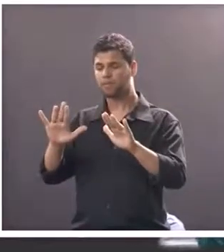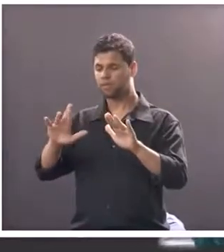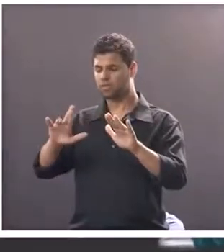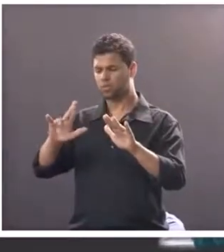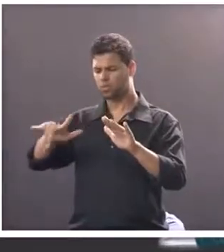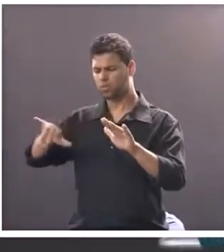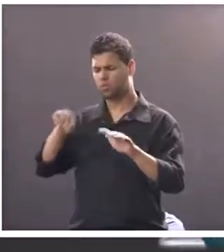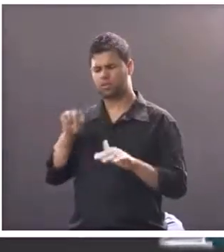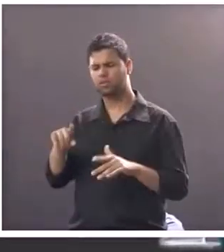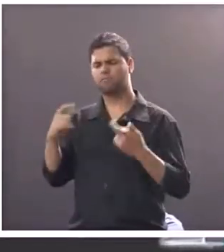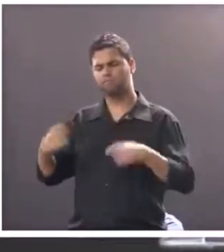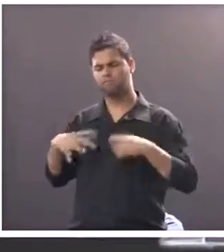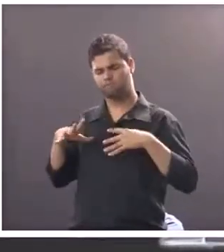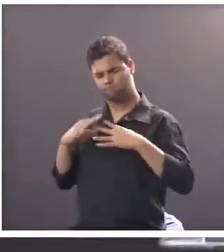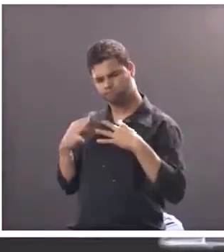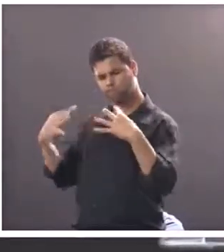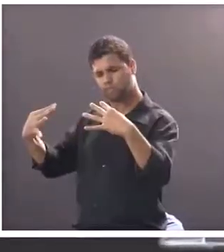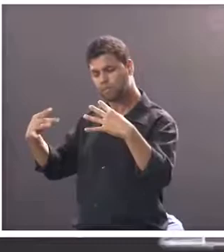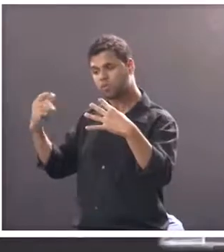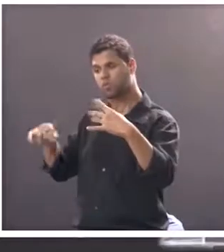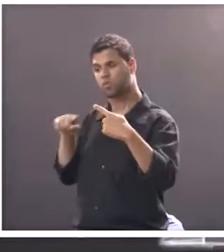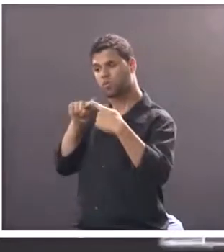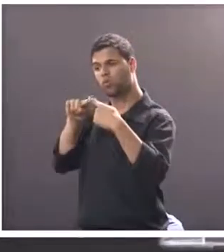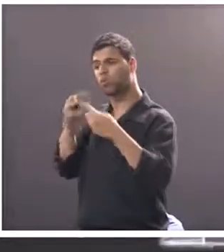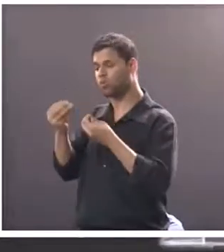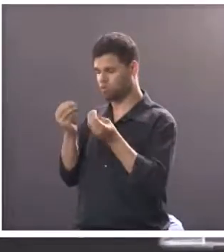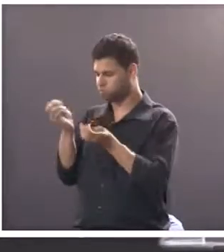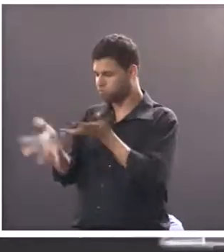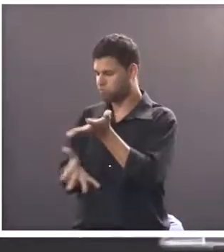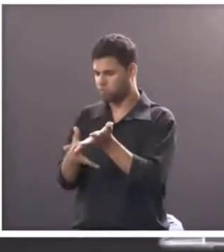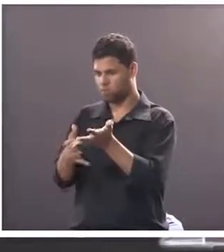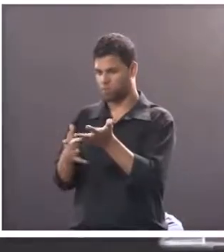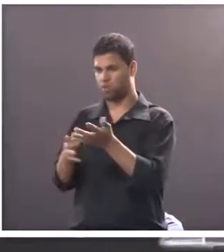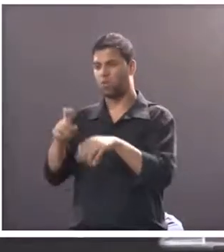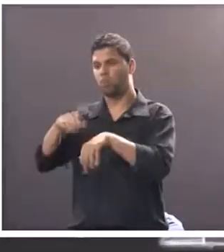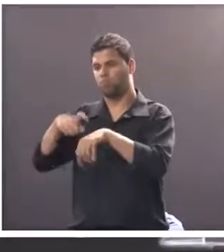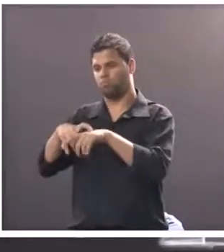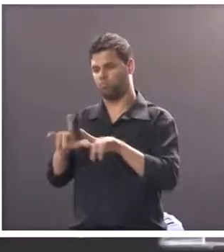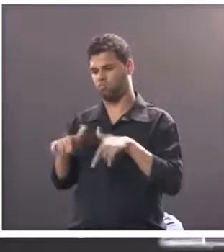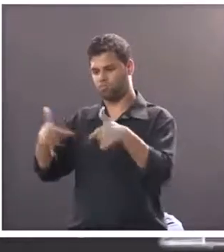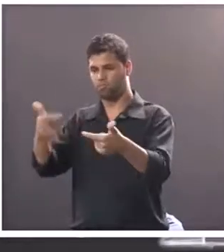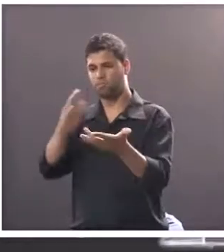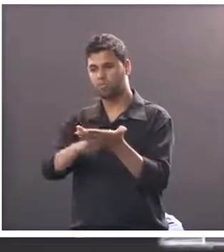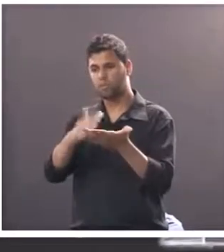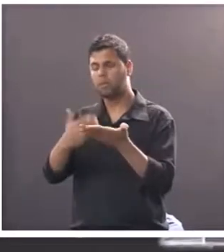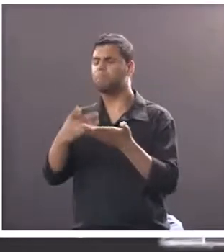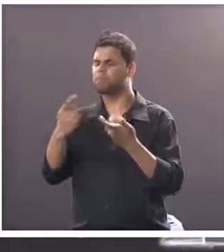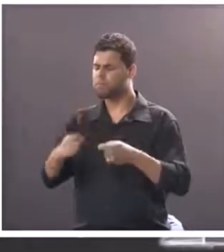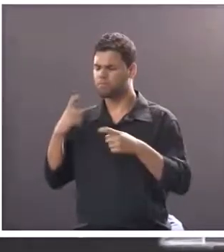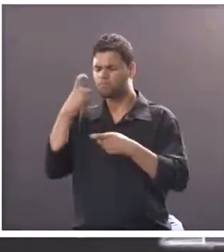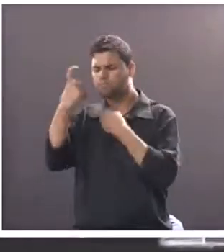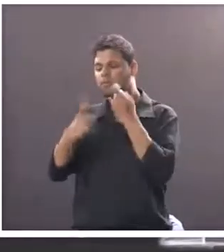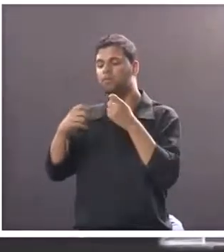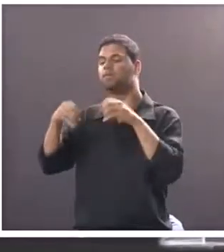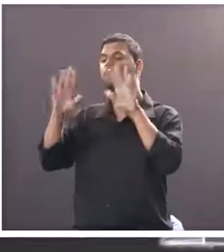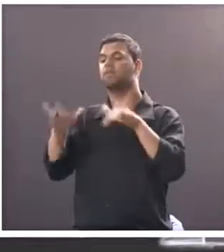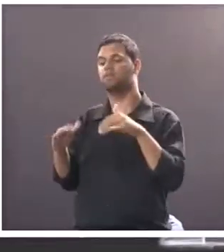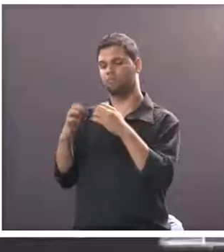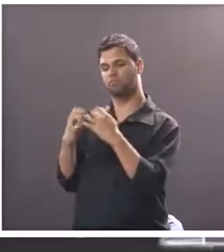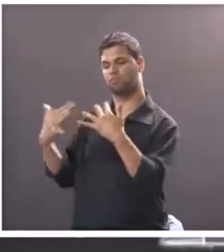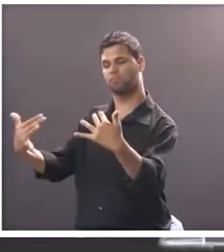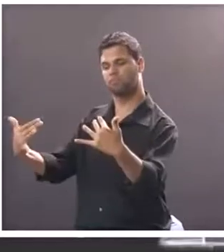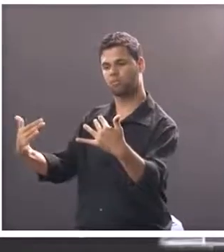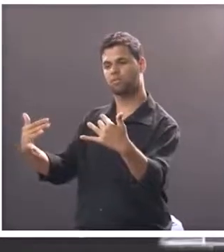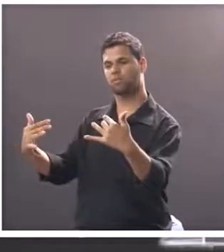mil vezes, mas na hora que você está atuando como intérprete, a gente tem que se preocupar com quem é o público que recebe essa nossa